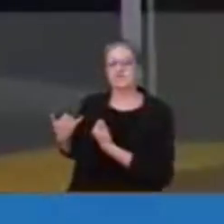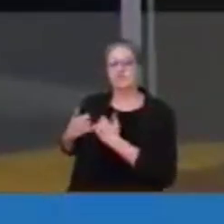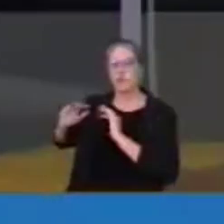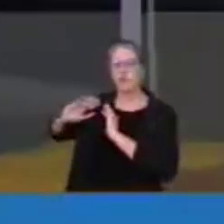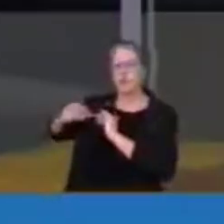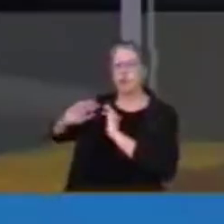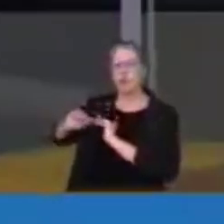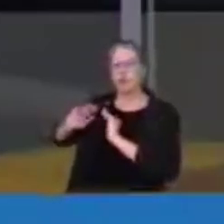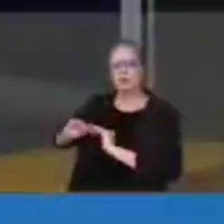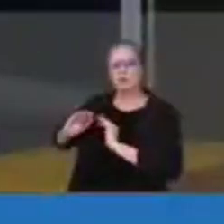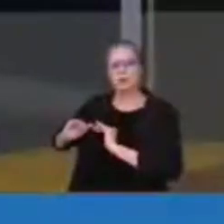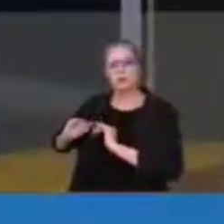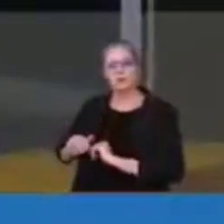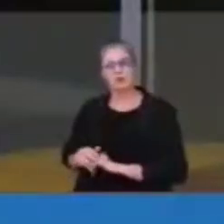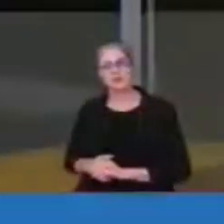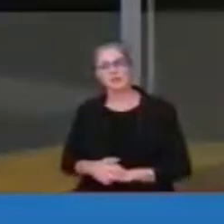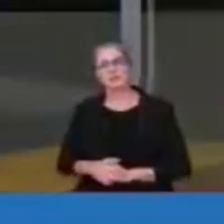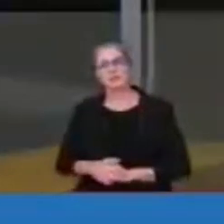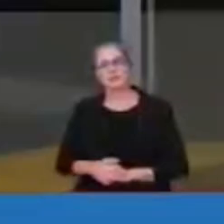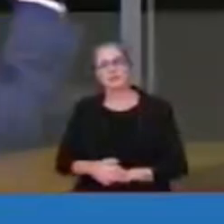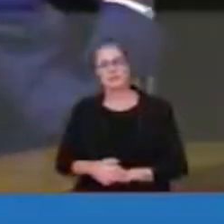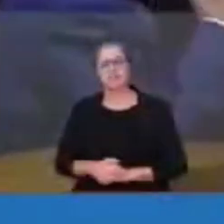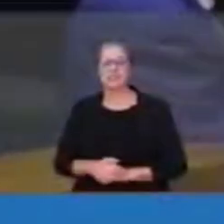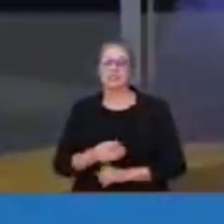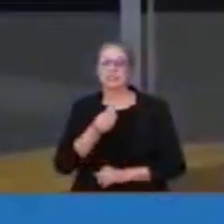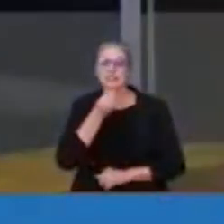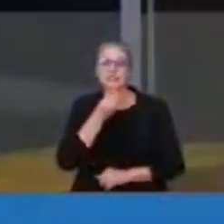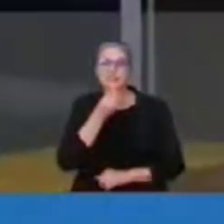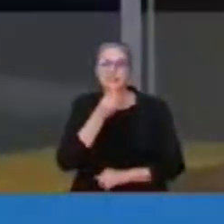veementes. Gostaria até que nós votássemos,